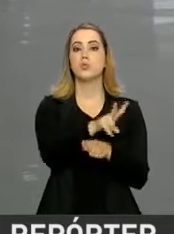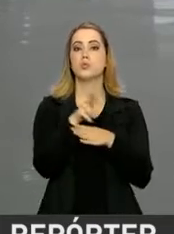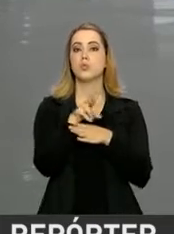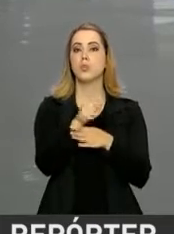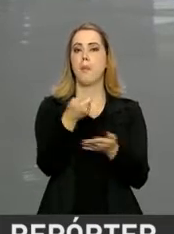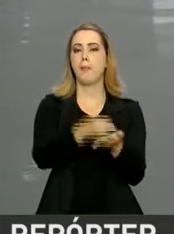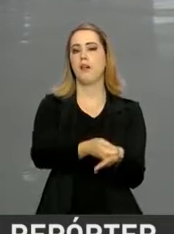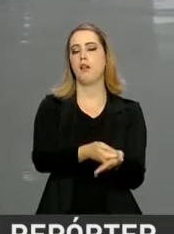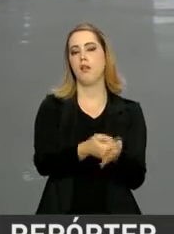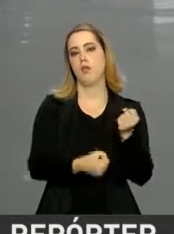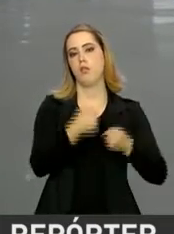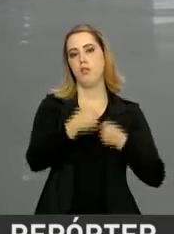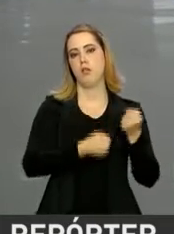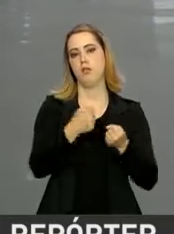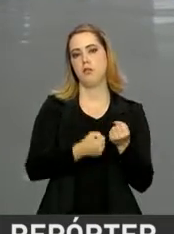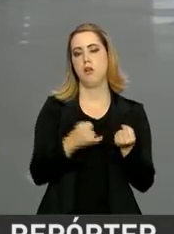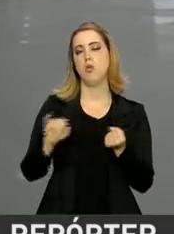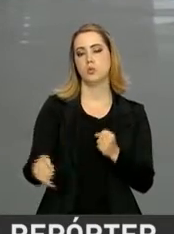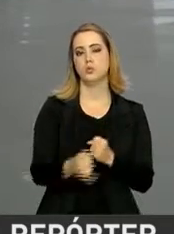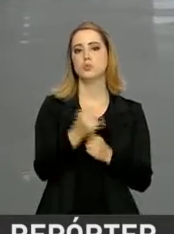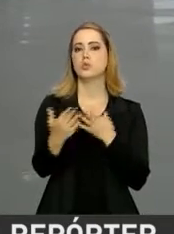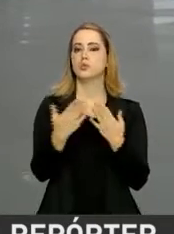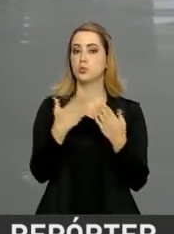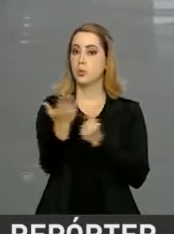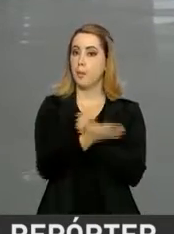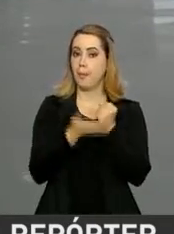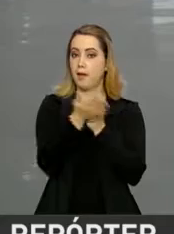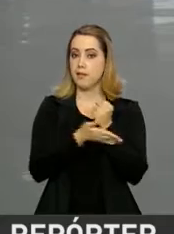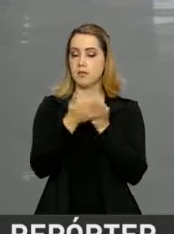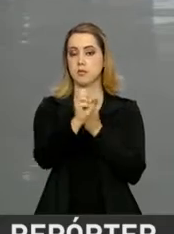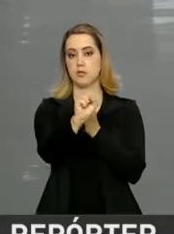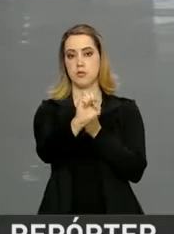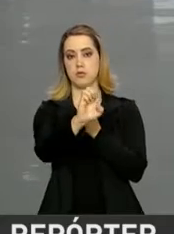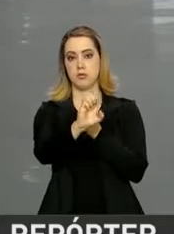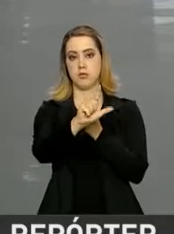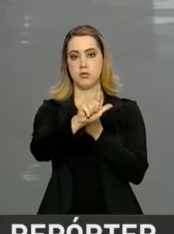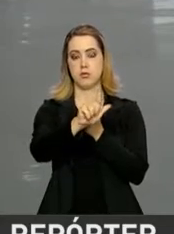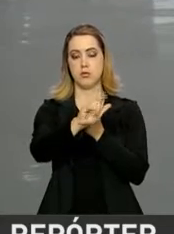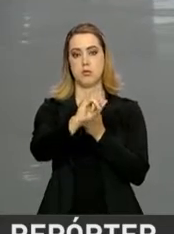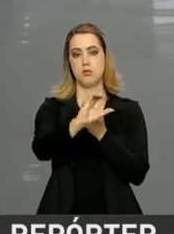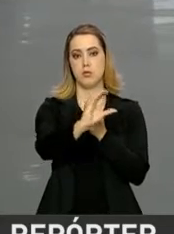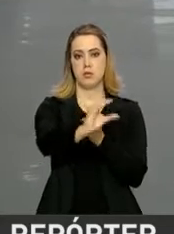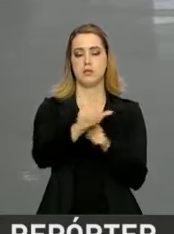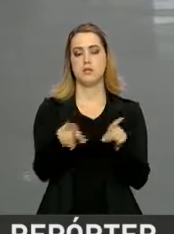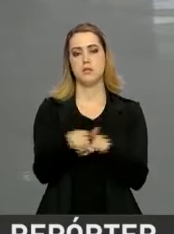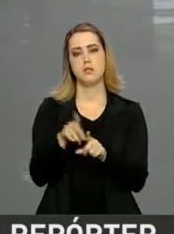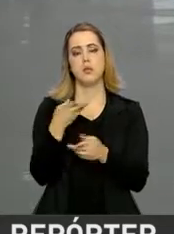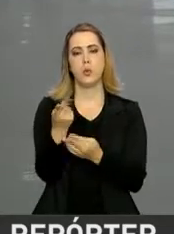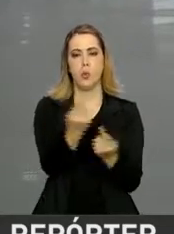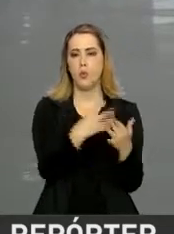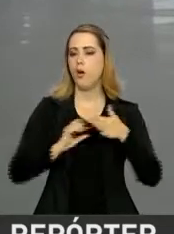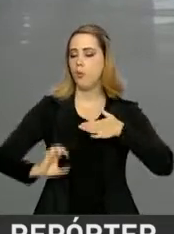Selic para cobrar juros deste empréstimo. A mesma coisa em relação ao empresário que se dirigir a uma instituição financeira para fazer